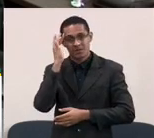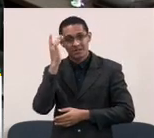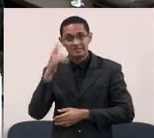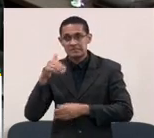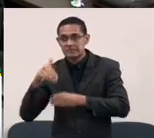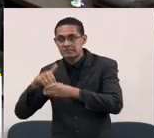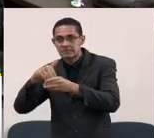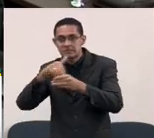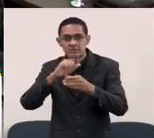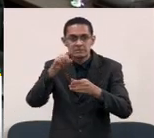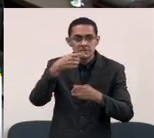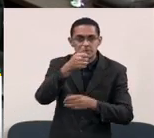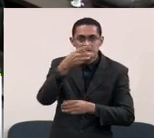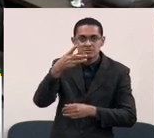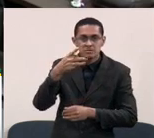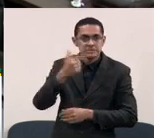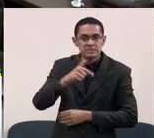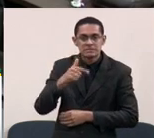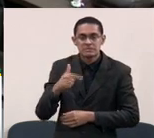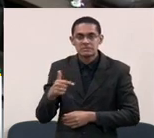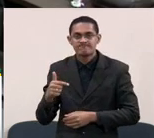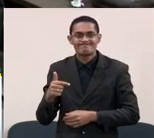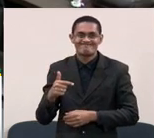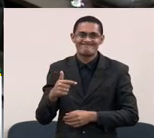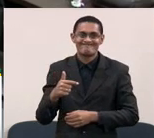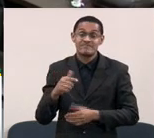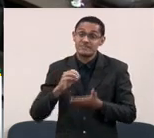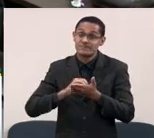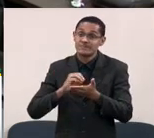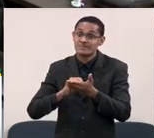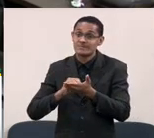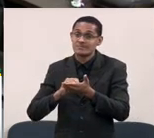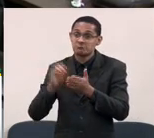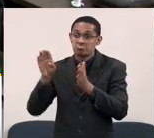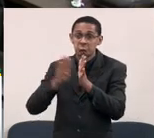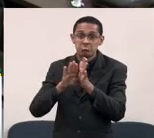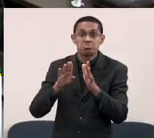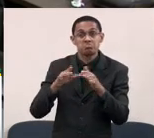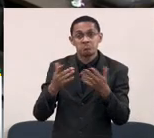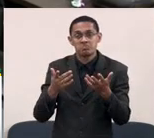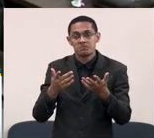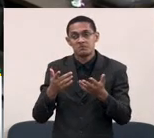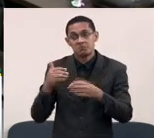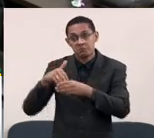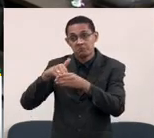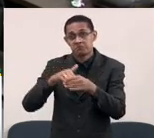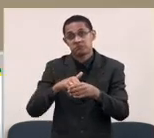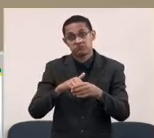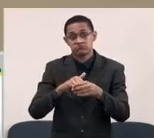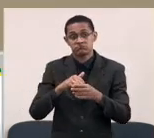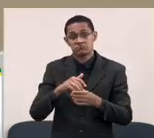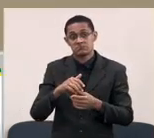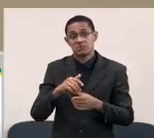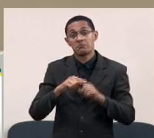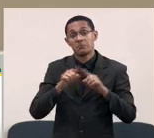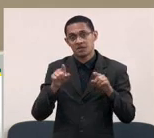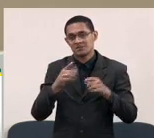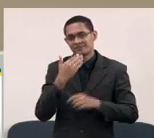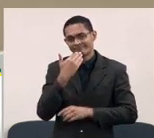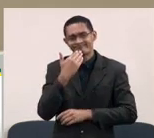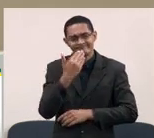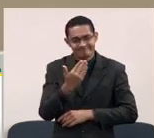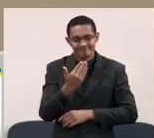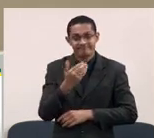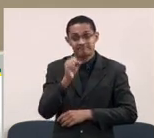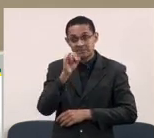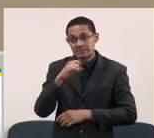teremos quórum, 2, 4, 5, 6, 7, 9, 10, não temos quórum para votação, quero aqui pedir, caso